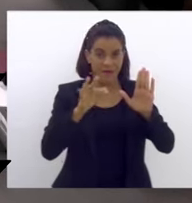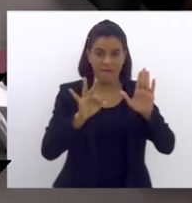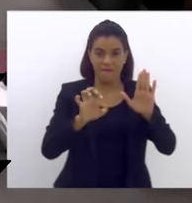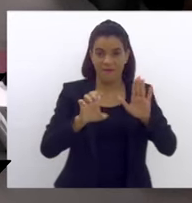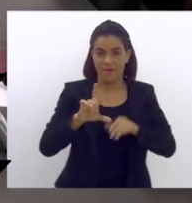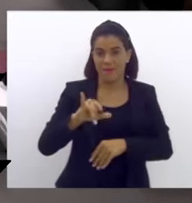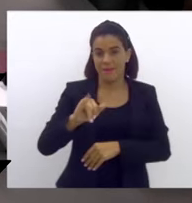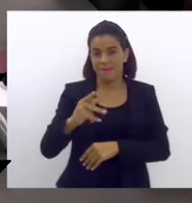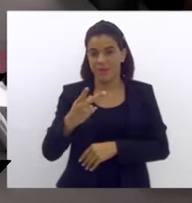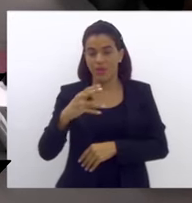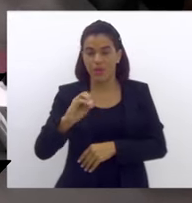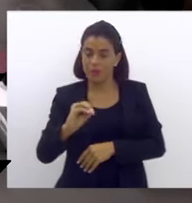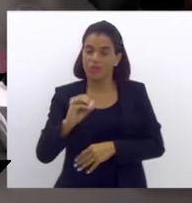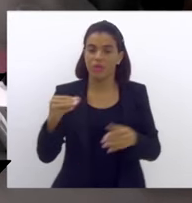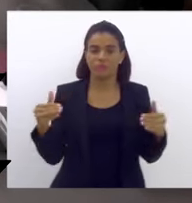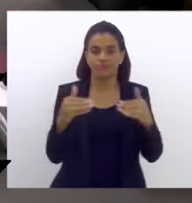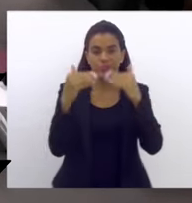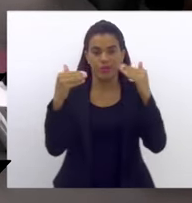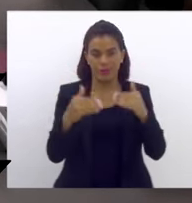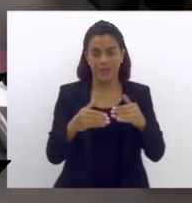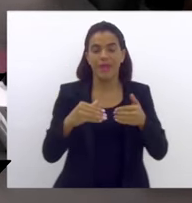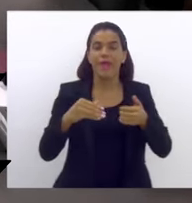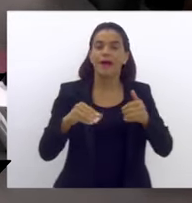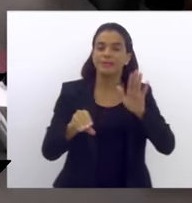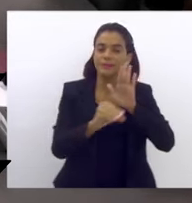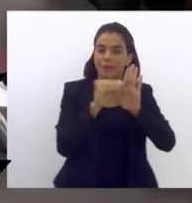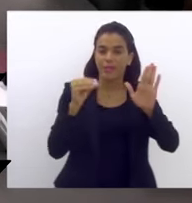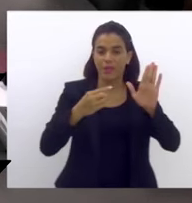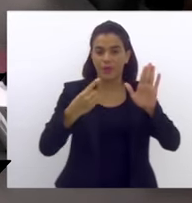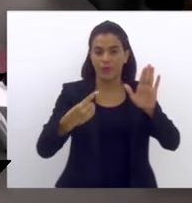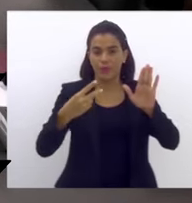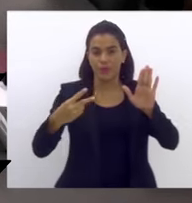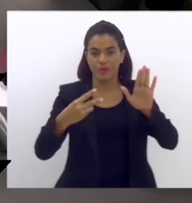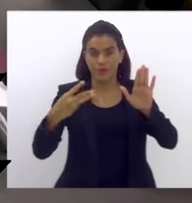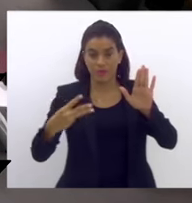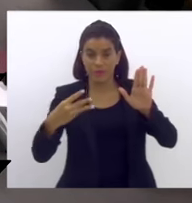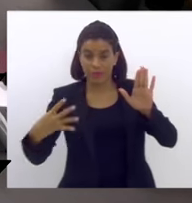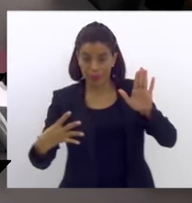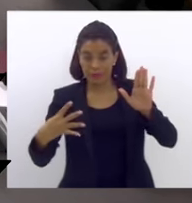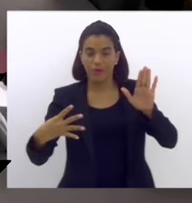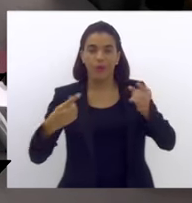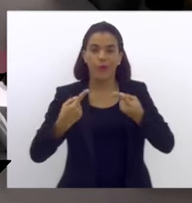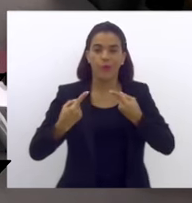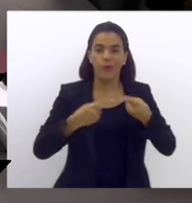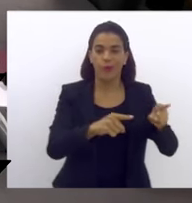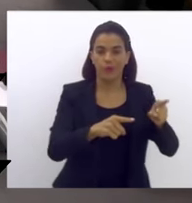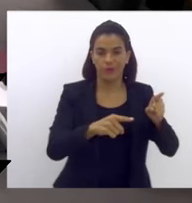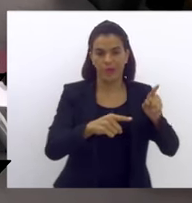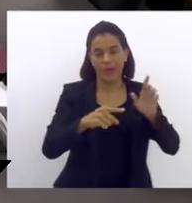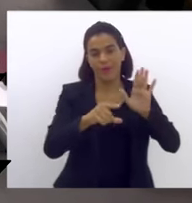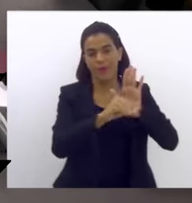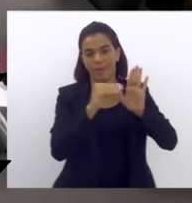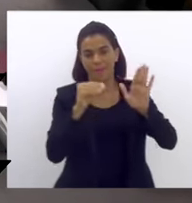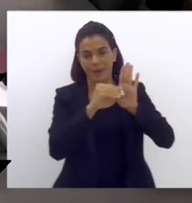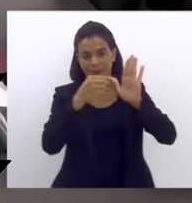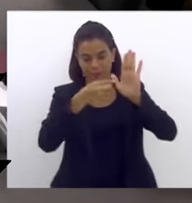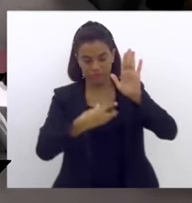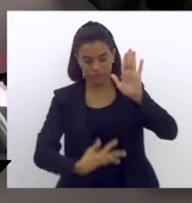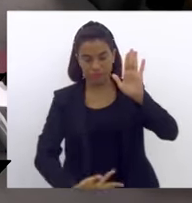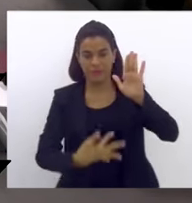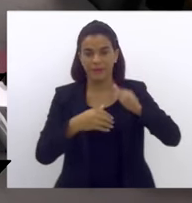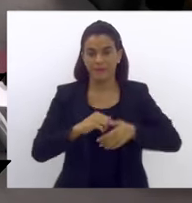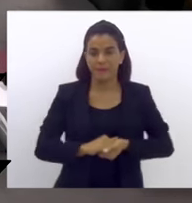é emendas 1 2 3 e 4 contrário à demais emendas em